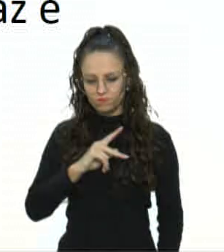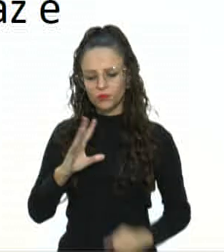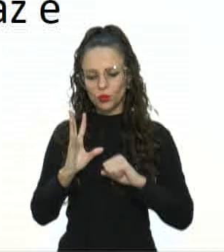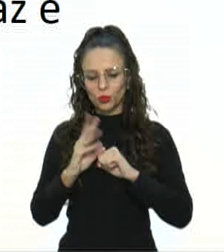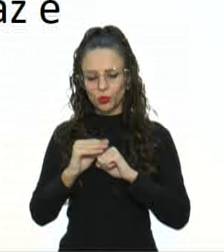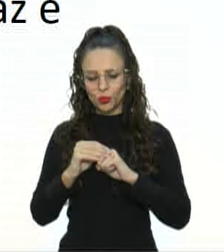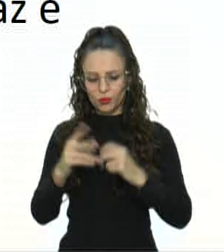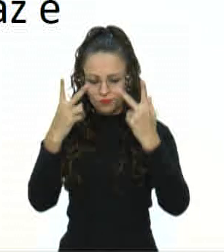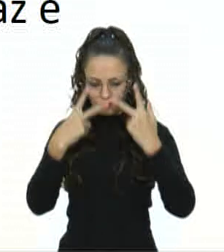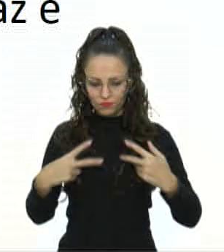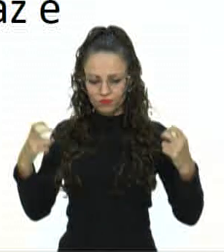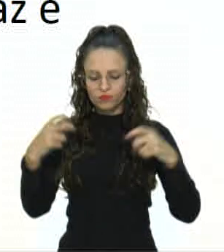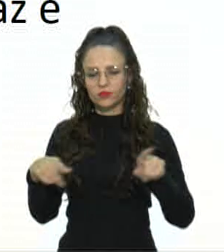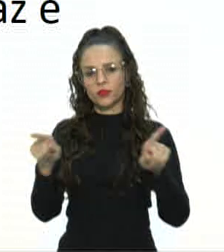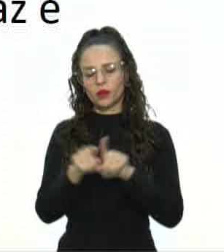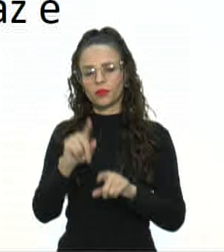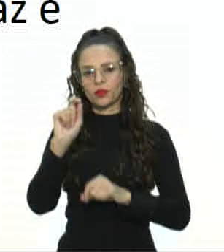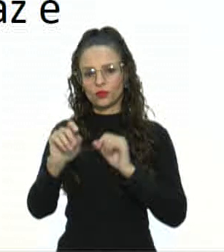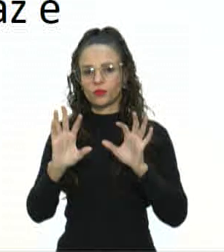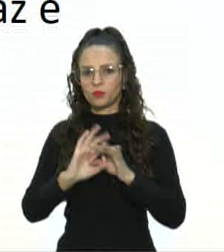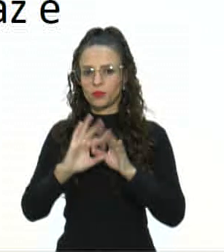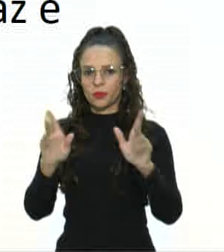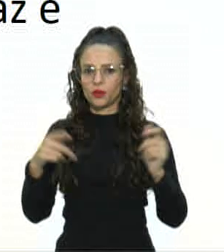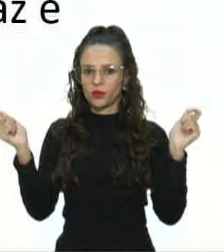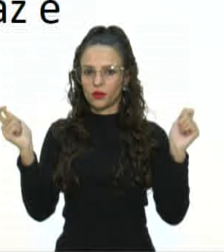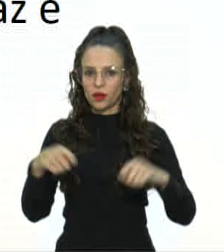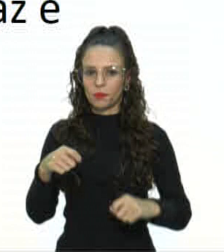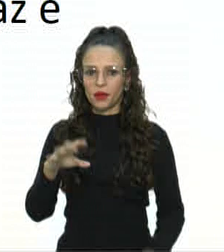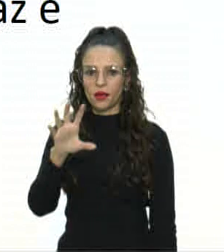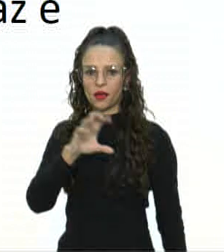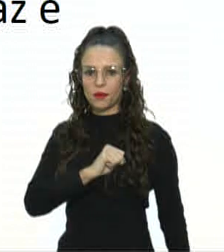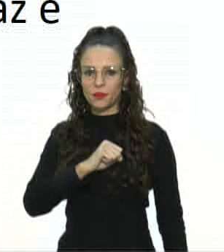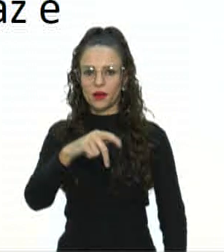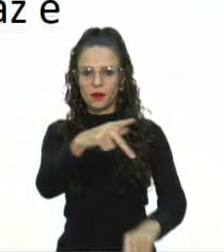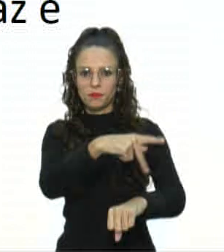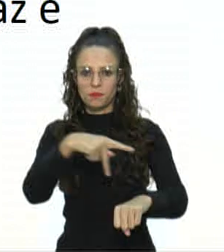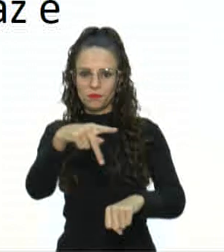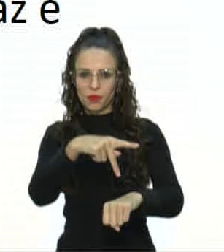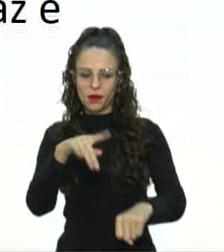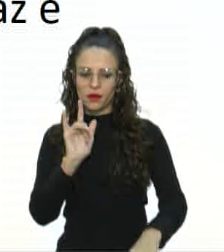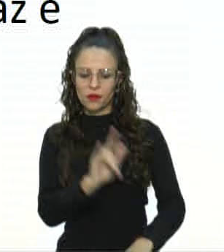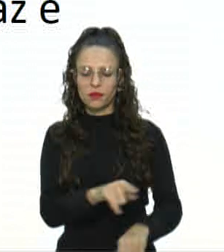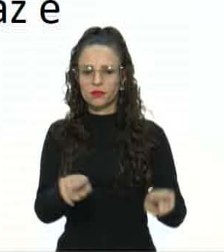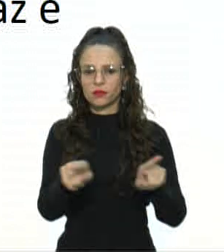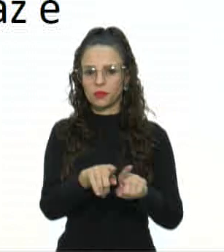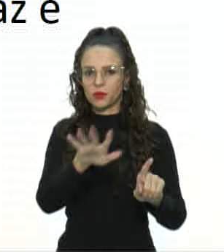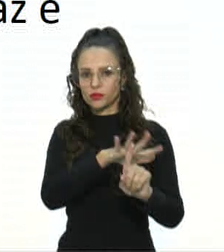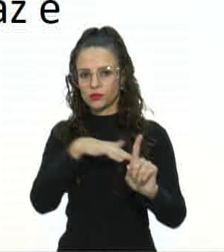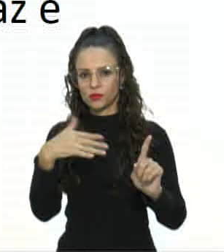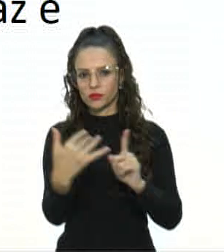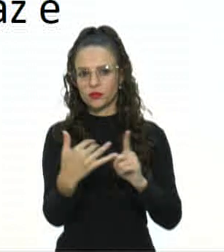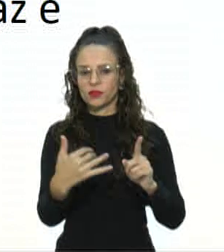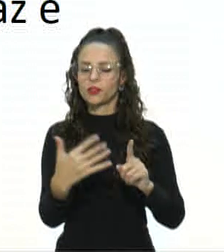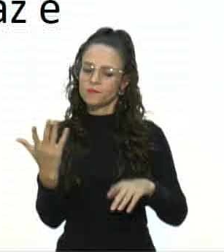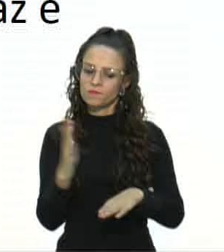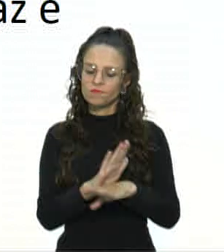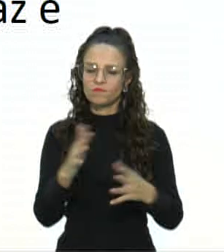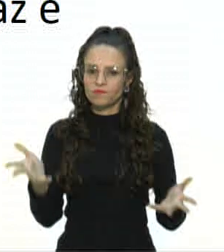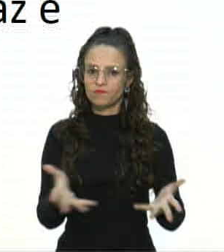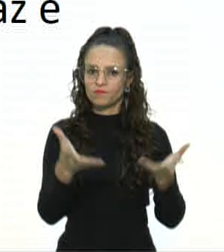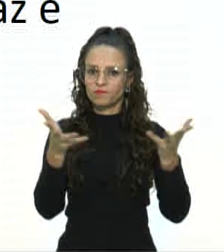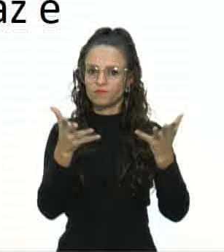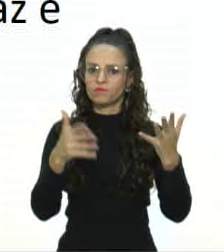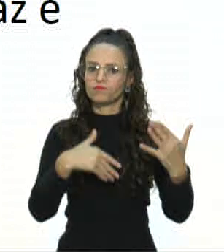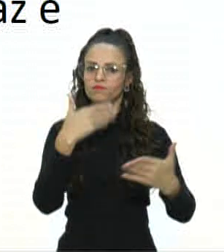permitir desenvolver a capacidade de amar seu país e sua sociedade, contribuindo para o desenvolvimento